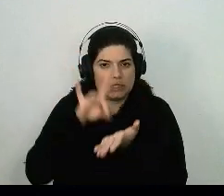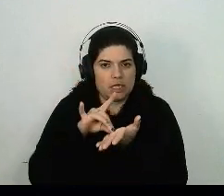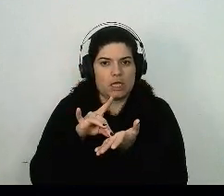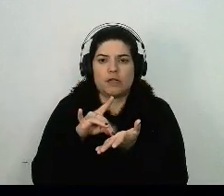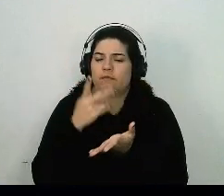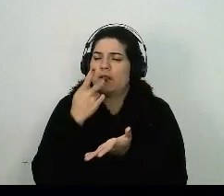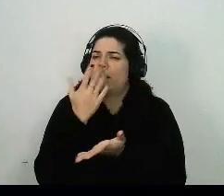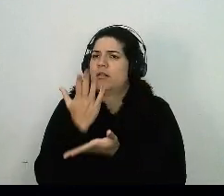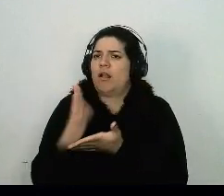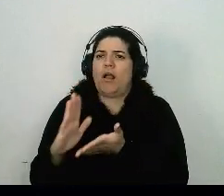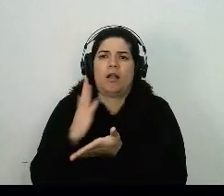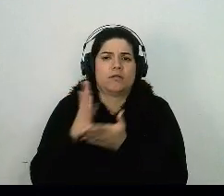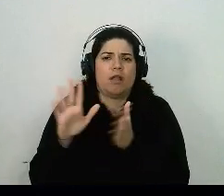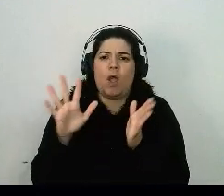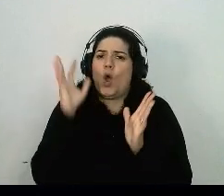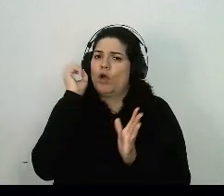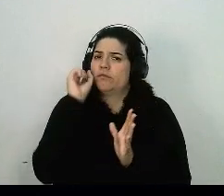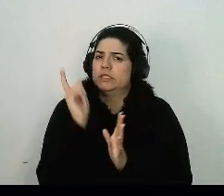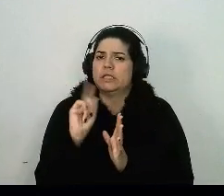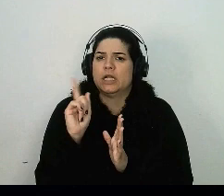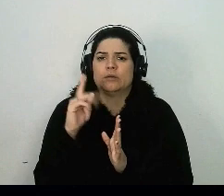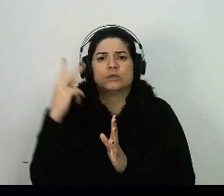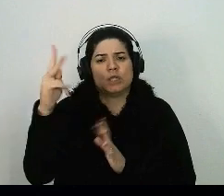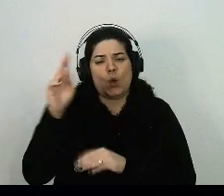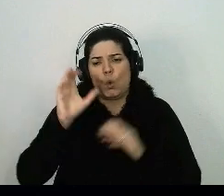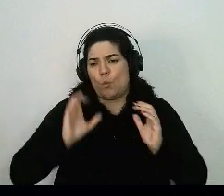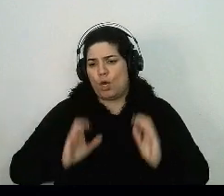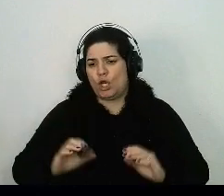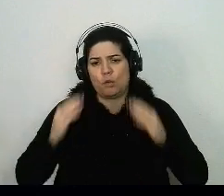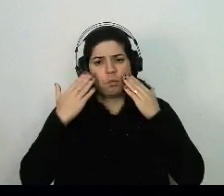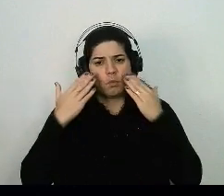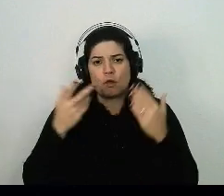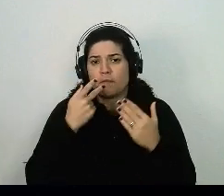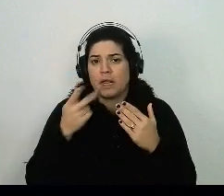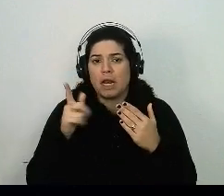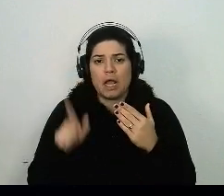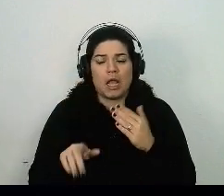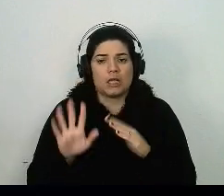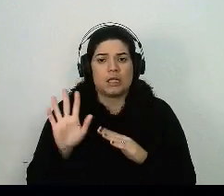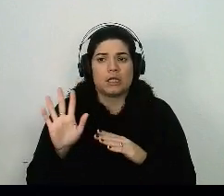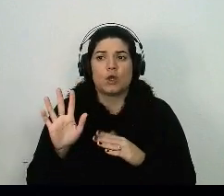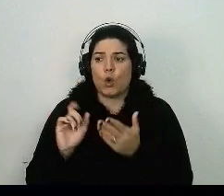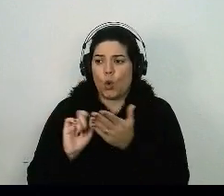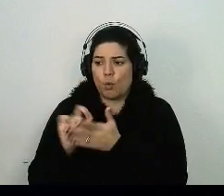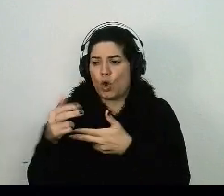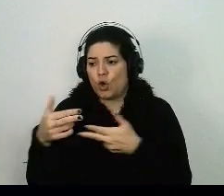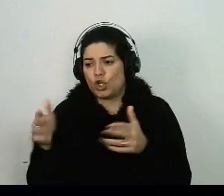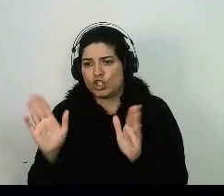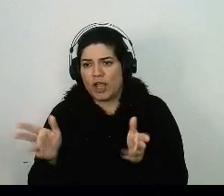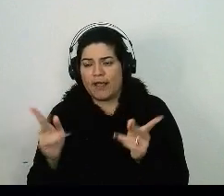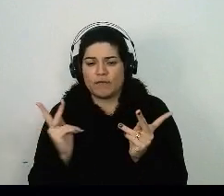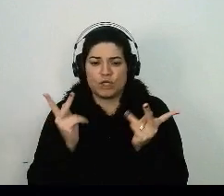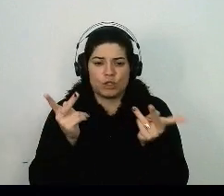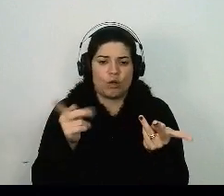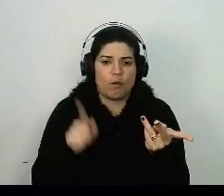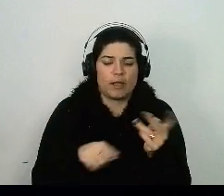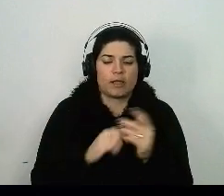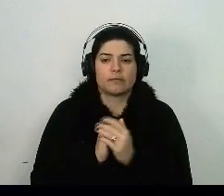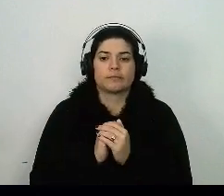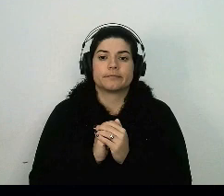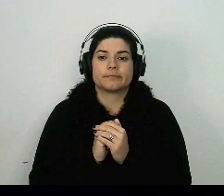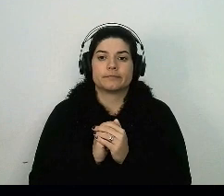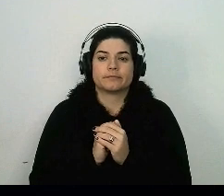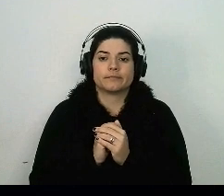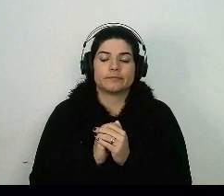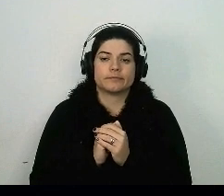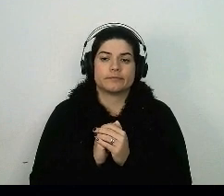não te ouço, baseado no seu comportamento, né, nas coisas que você já comprou, que você visitou. Então,